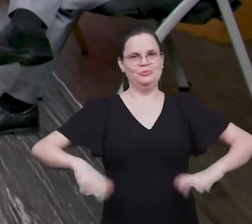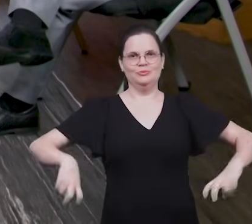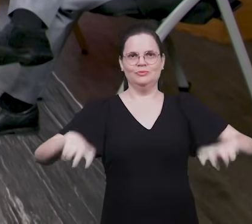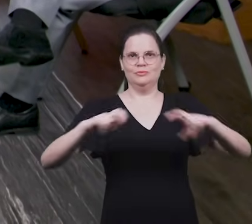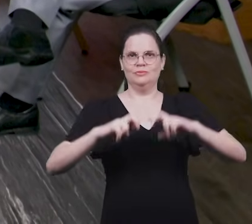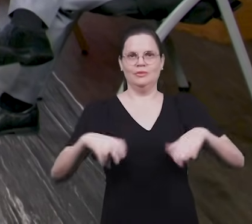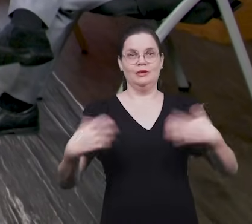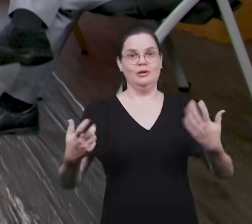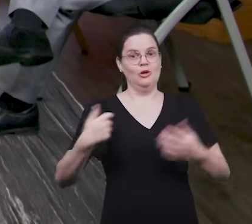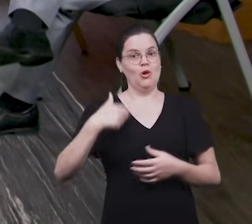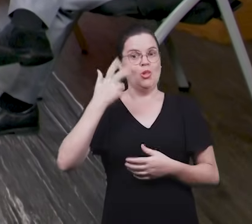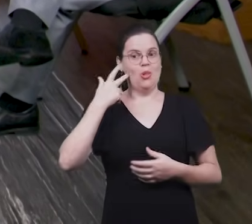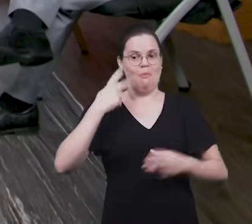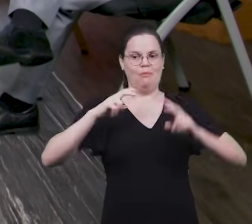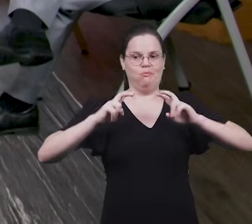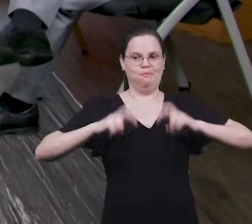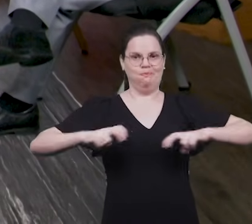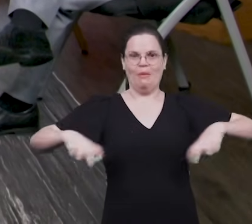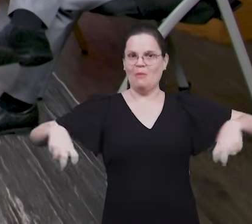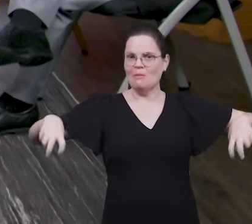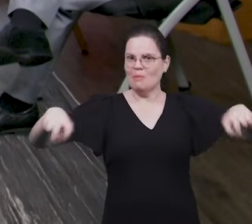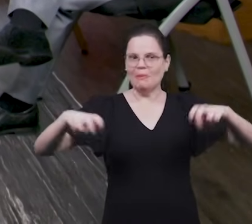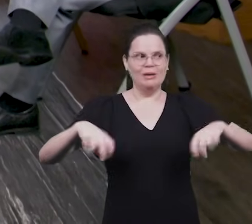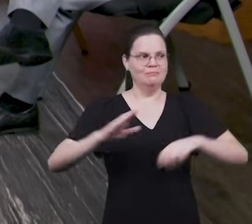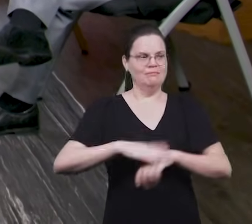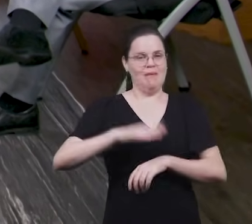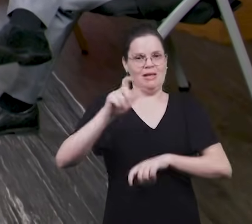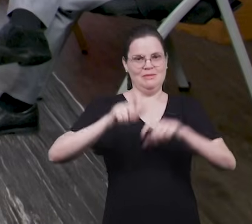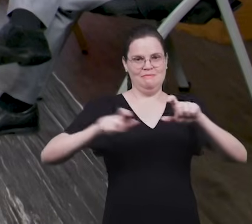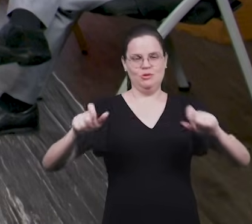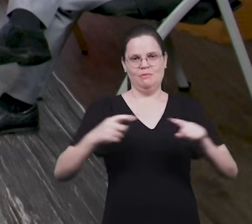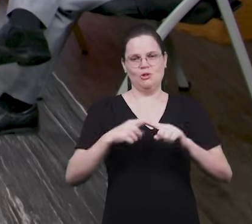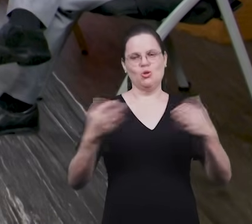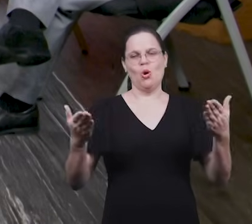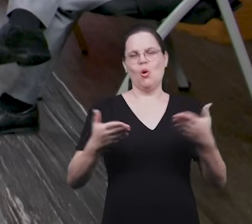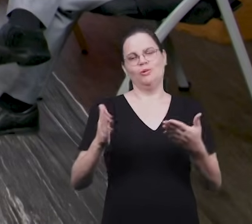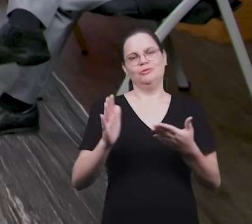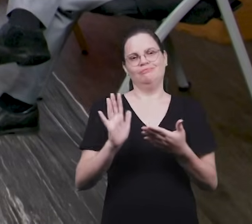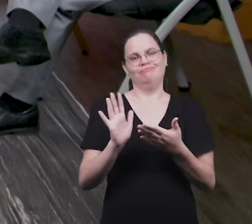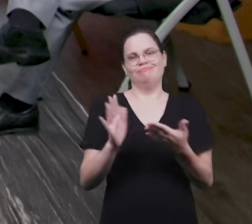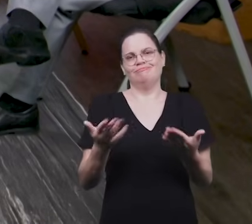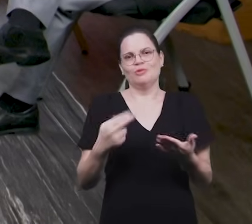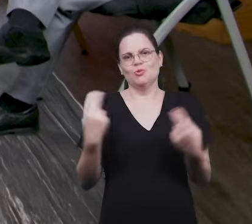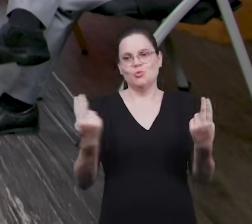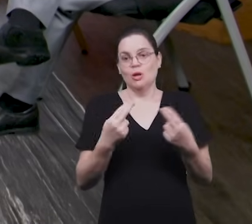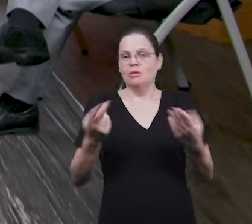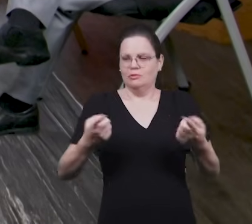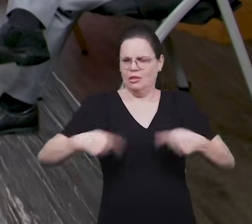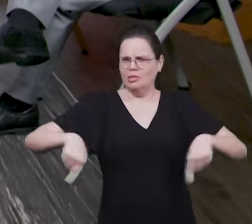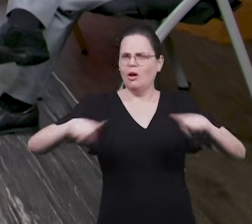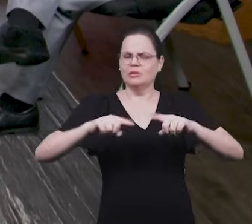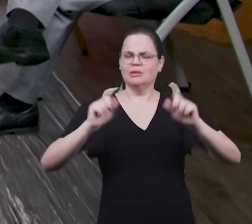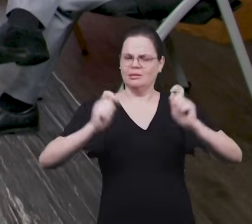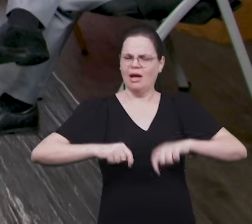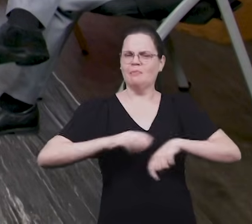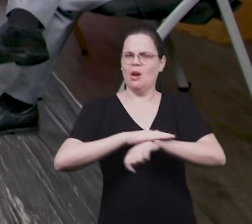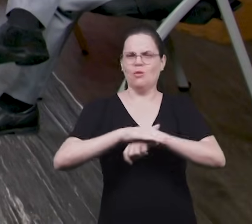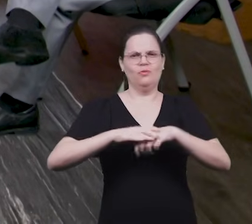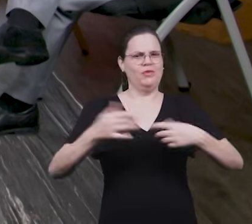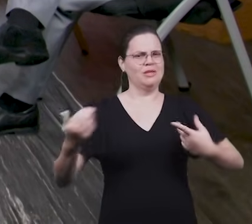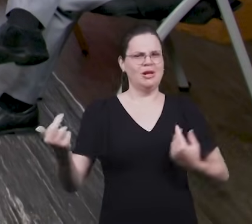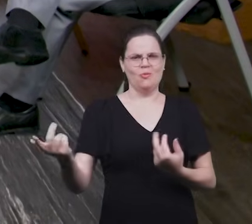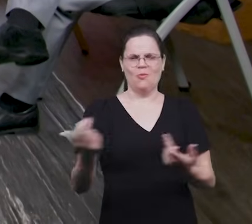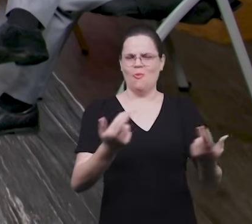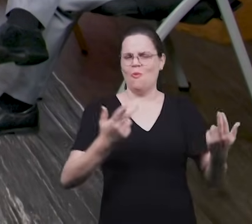estúdio. Normalmente temos uma equipe um pouco maior, mas hoje por alguns contratempos estamos nós aqui. Nós vamos conversar com você da